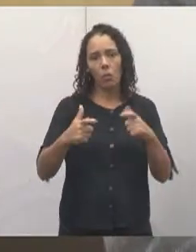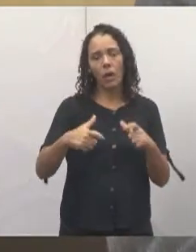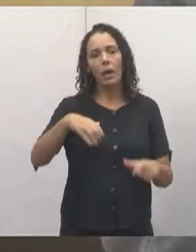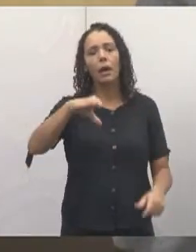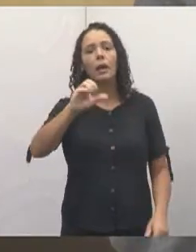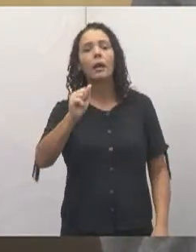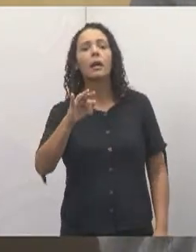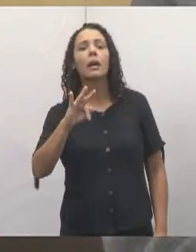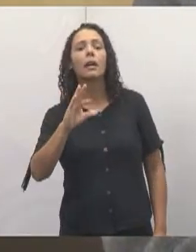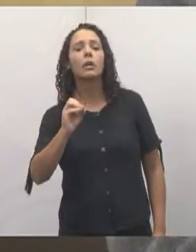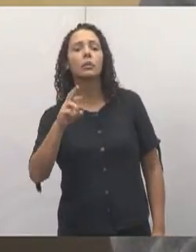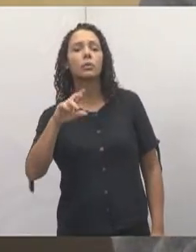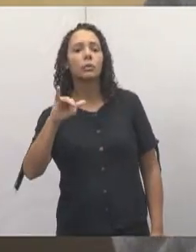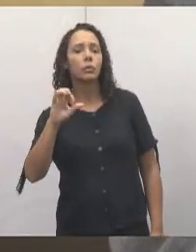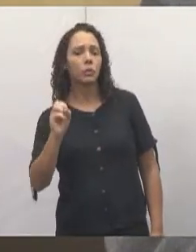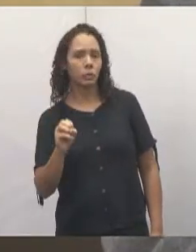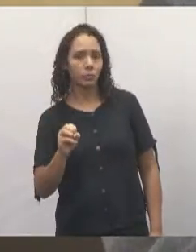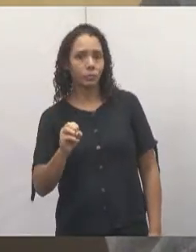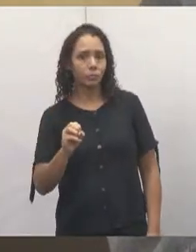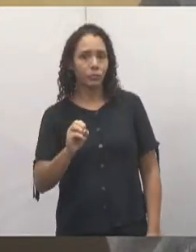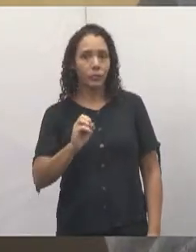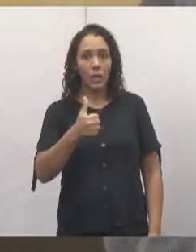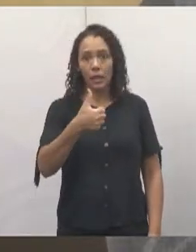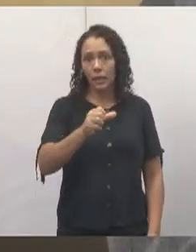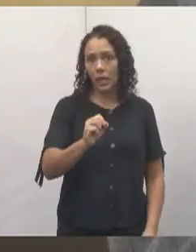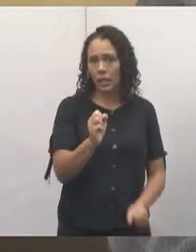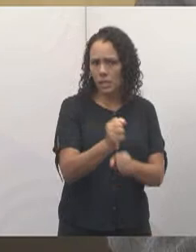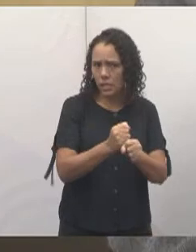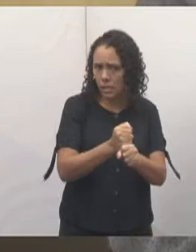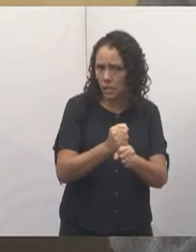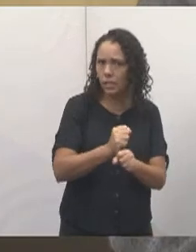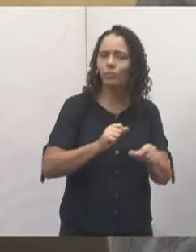passei praticamente 10 anos trabalhando